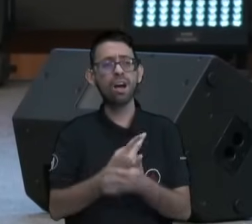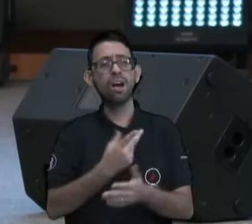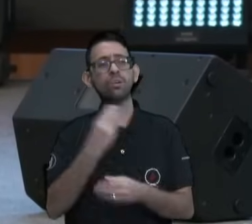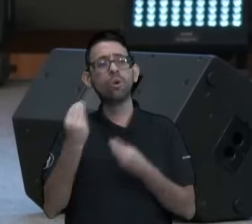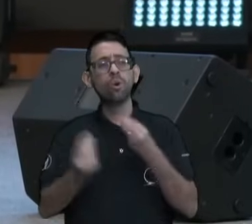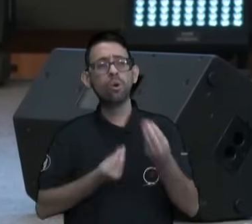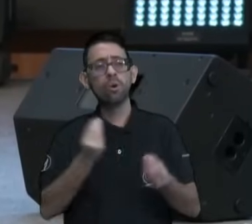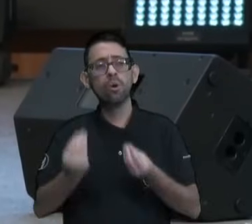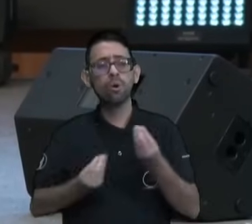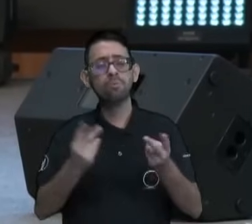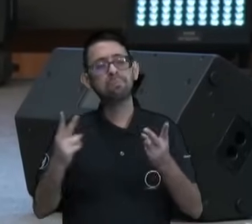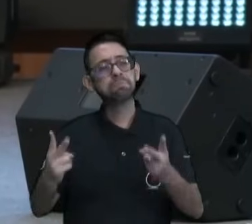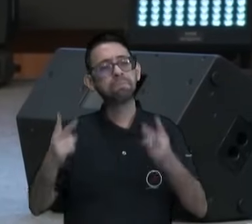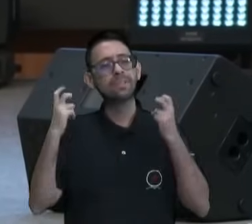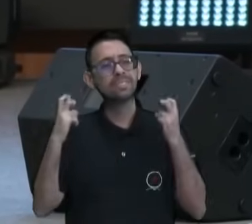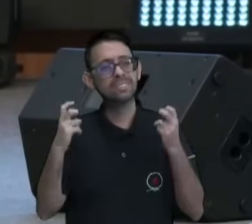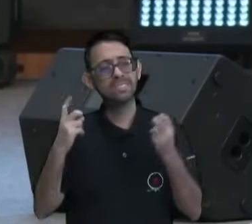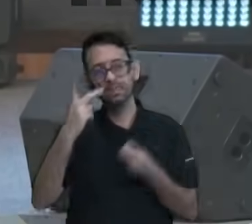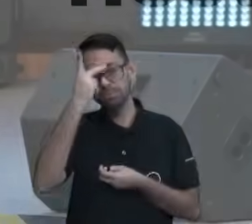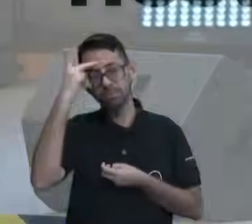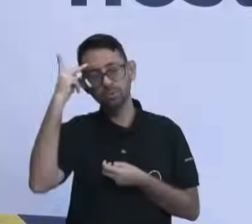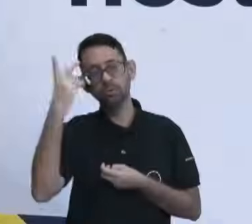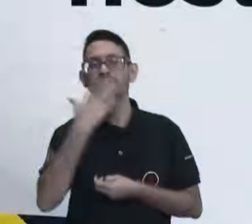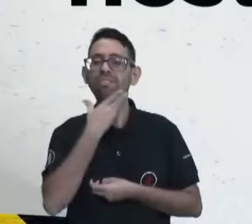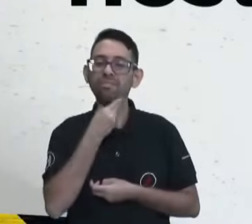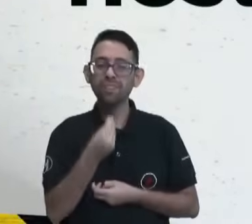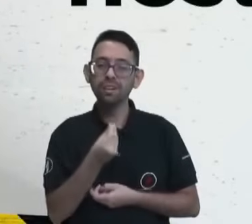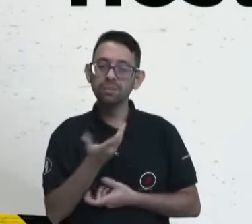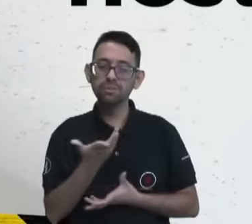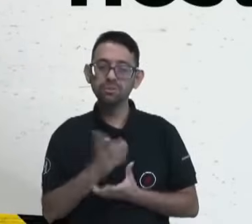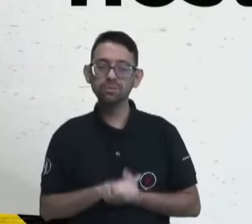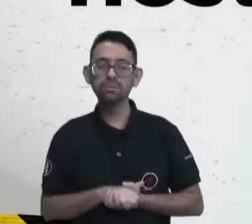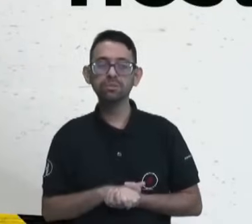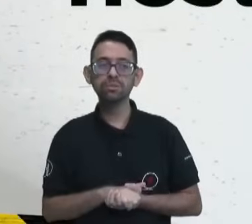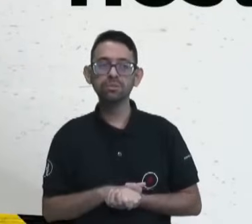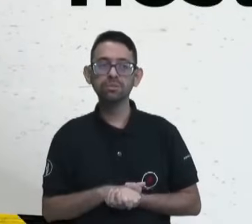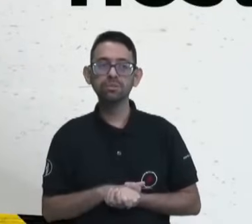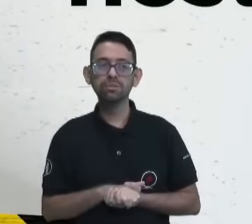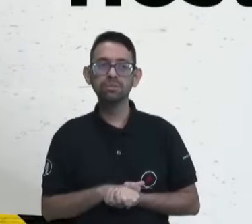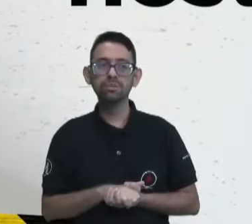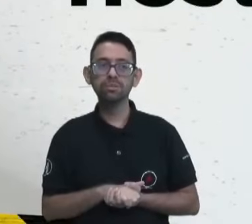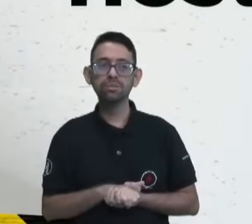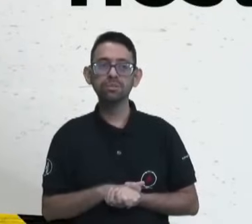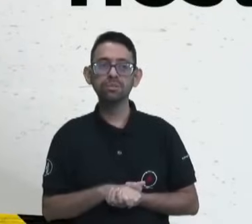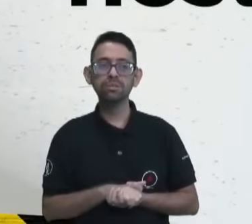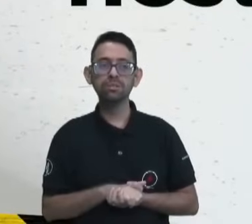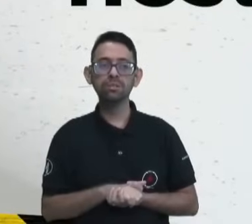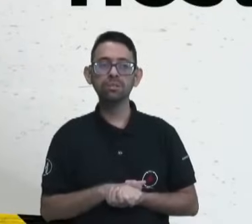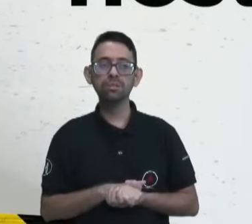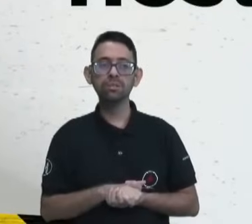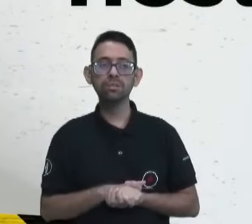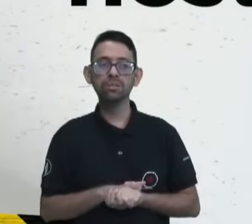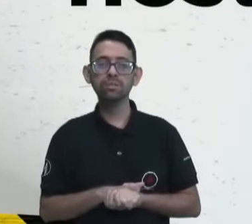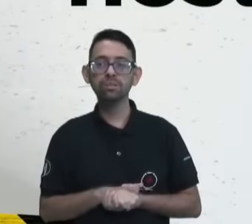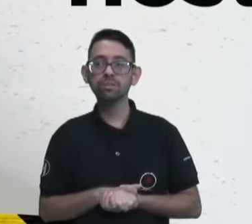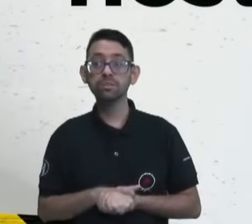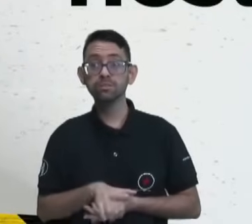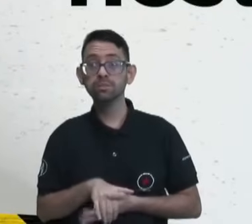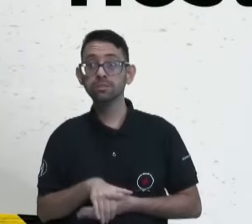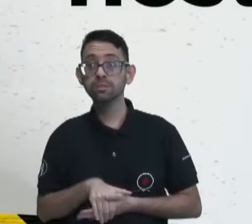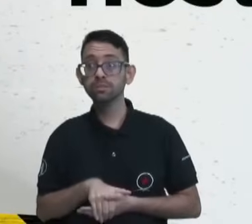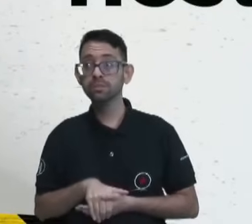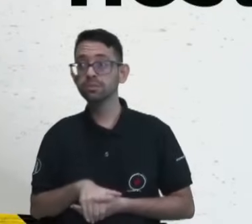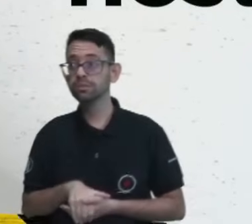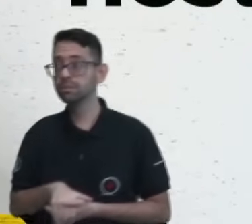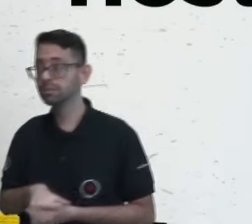falsificadores da palavra de Deus nesse tempo aqui é que começa vou até beber um Pouco D'água glória a